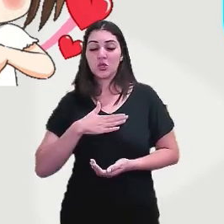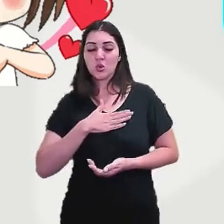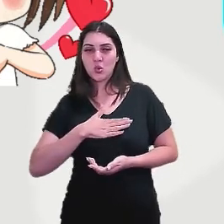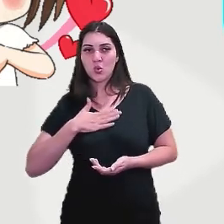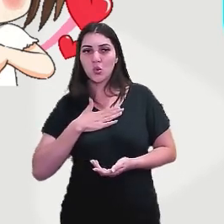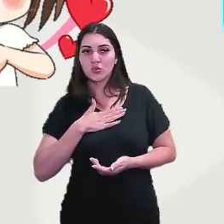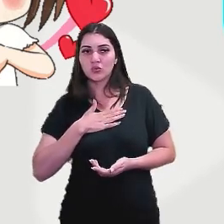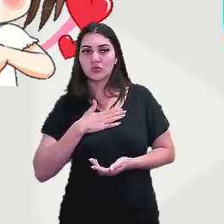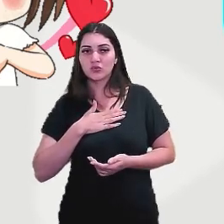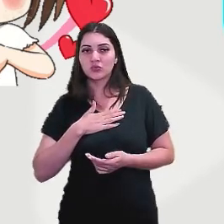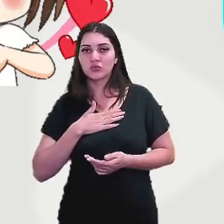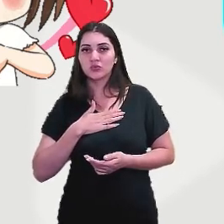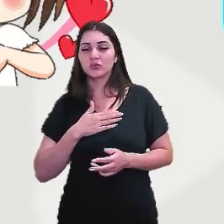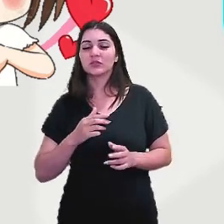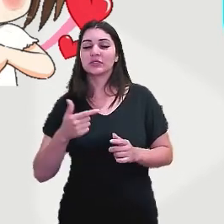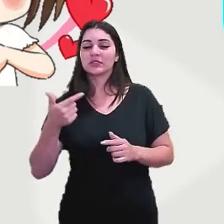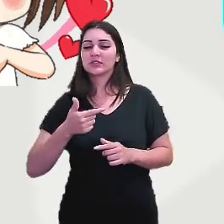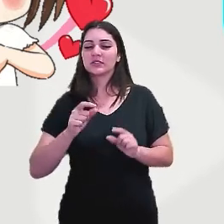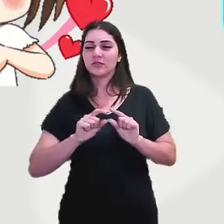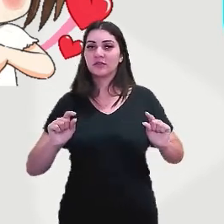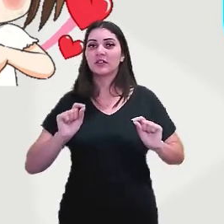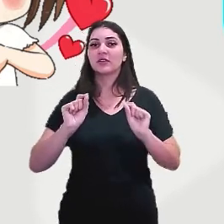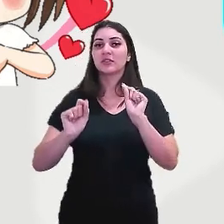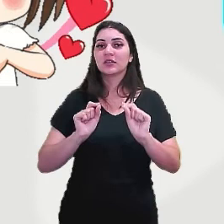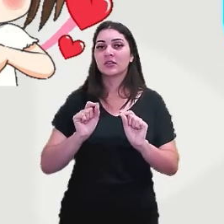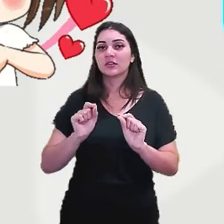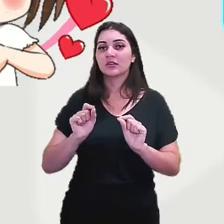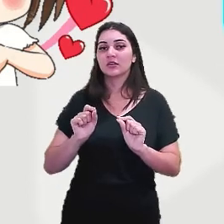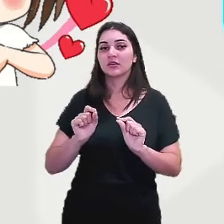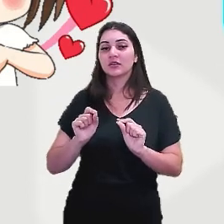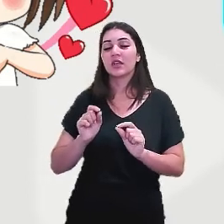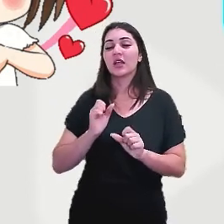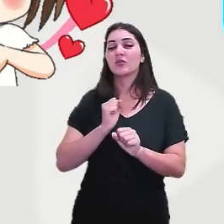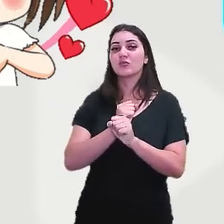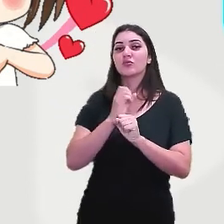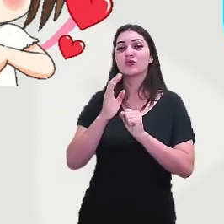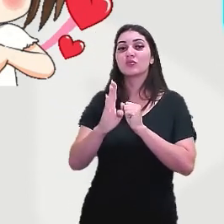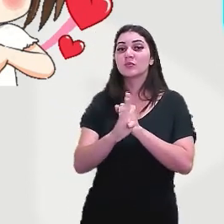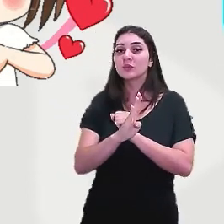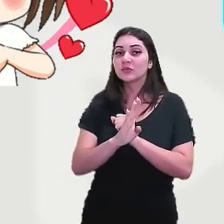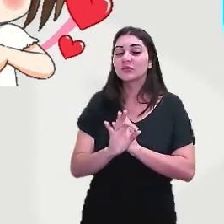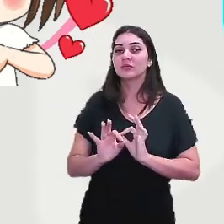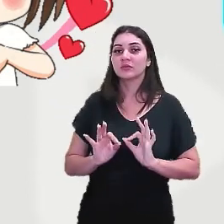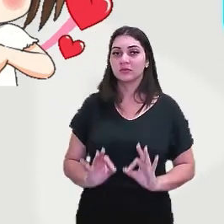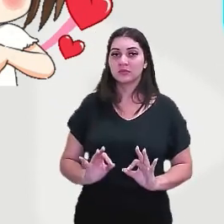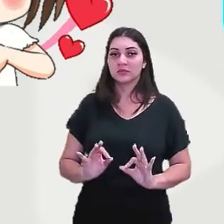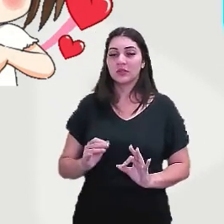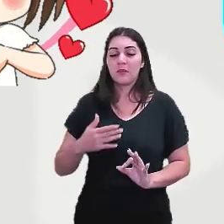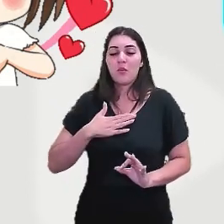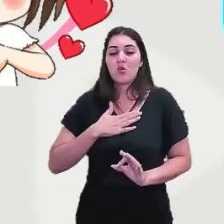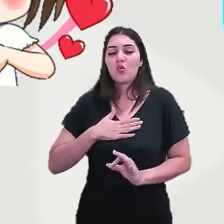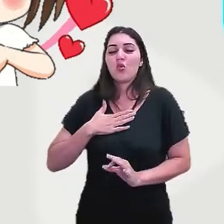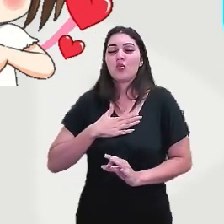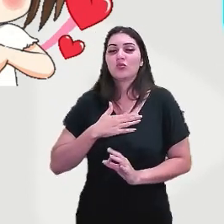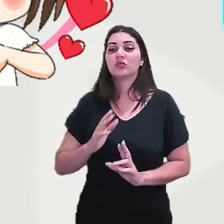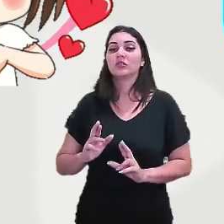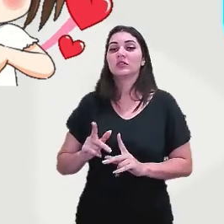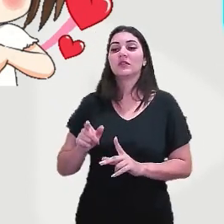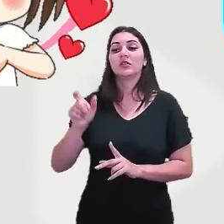está escrita da mesma forma, mas com sentidos diferentes. Quando eu digo eu gosto de você, esse gosto é do